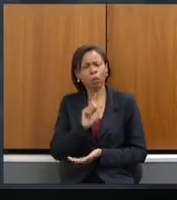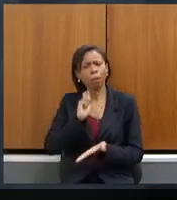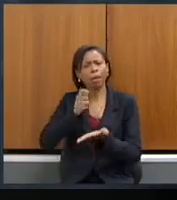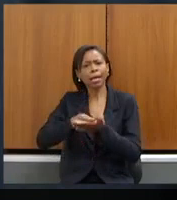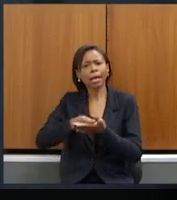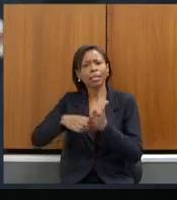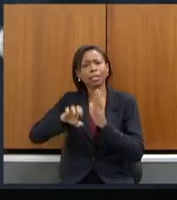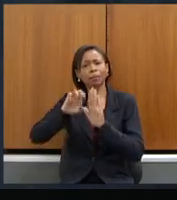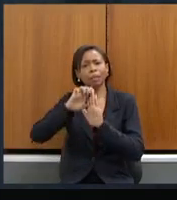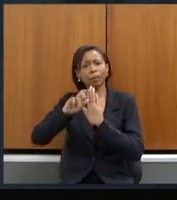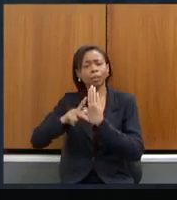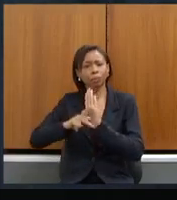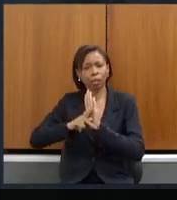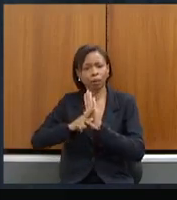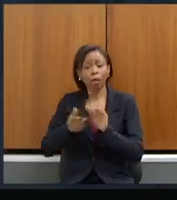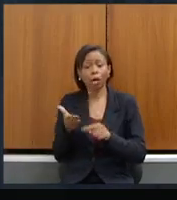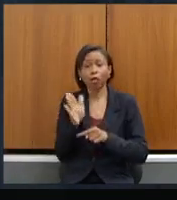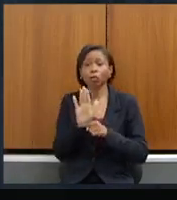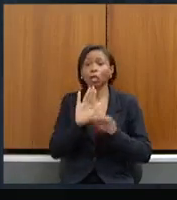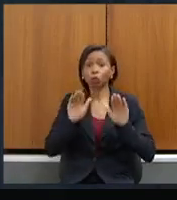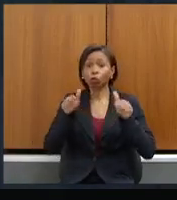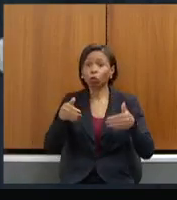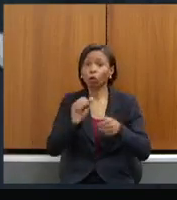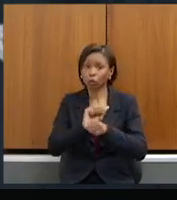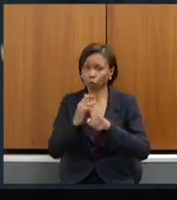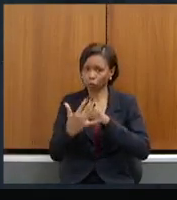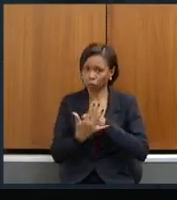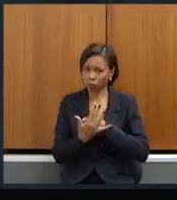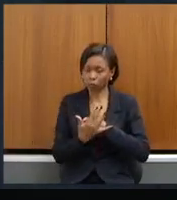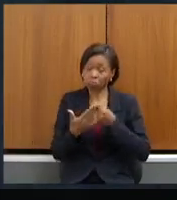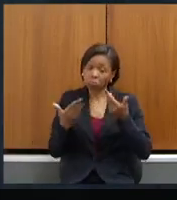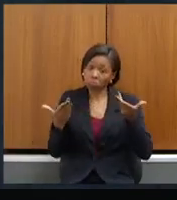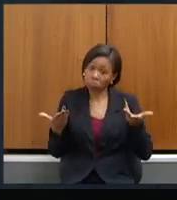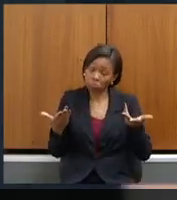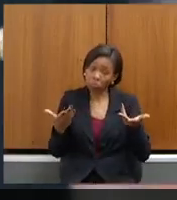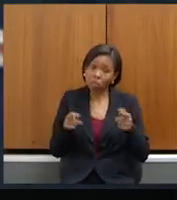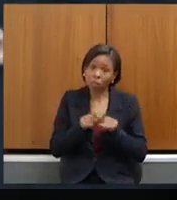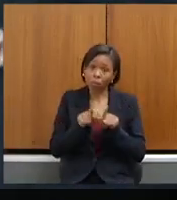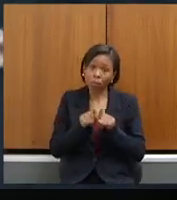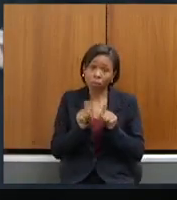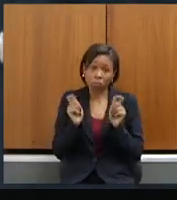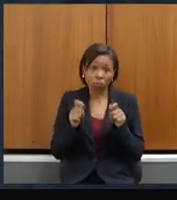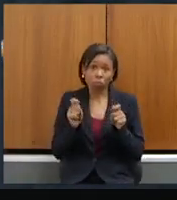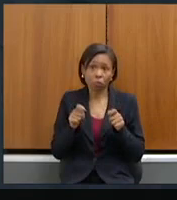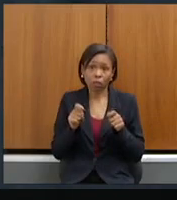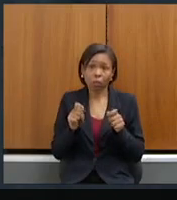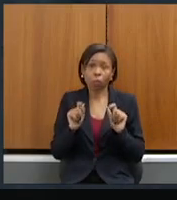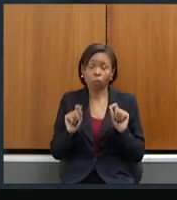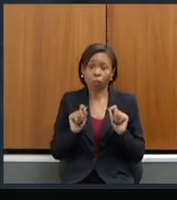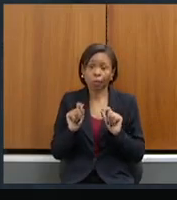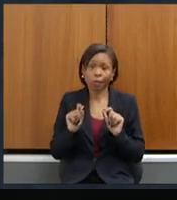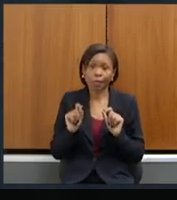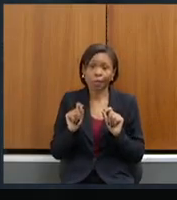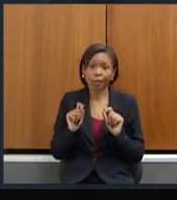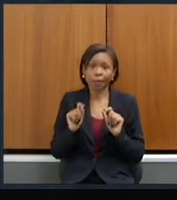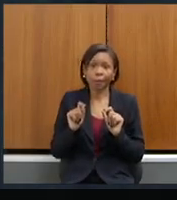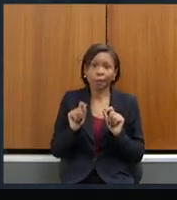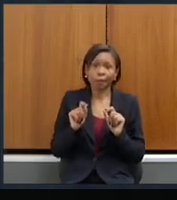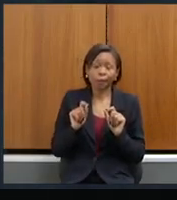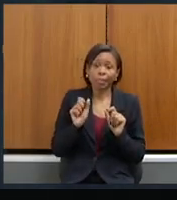para ajudar na cor vídeo por um todo e também quem sabe se o caminho ficar